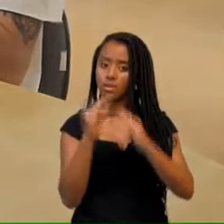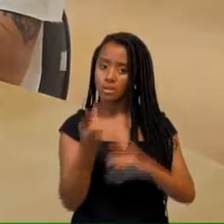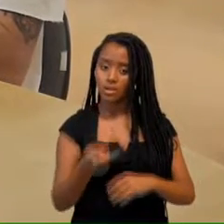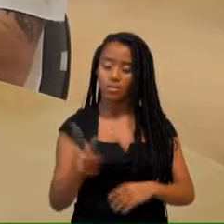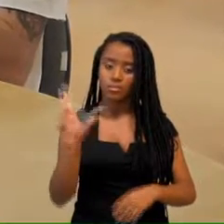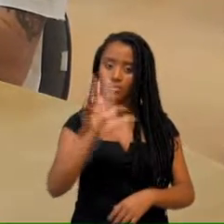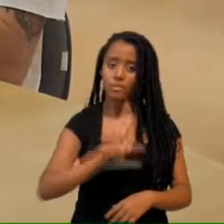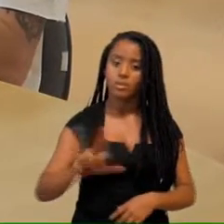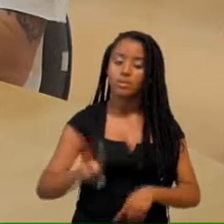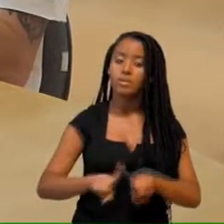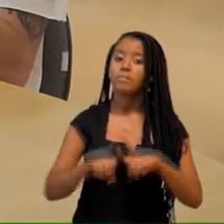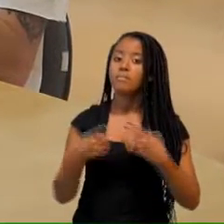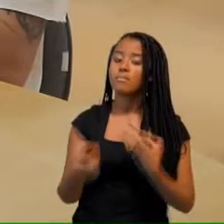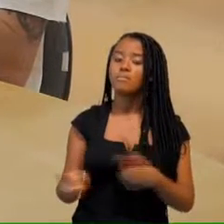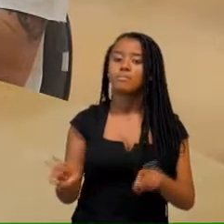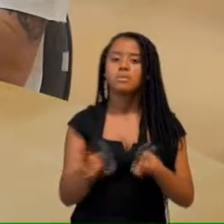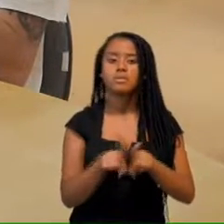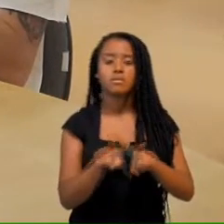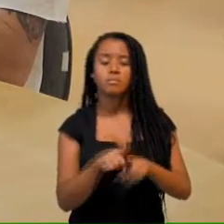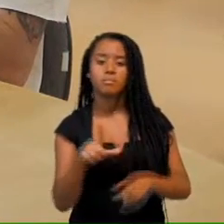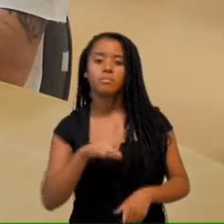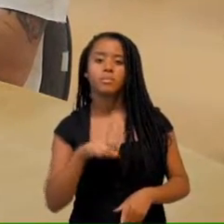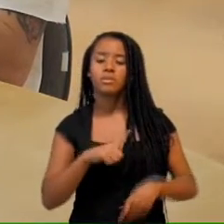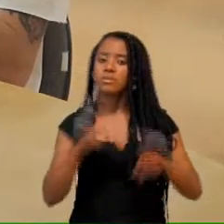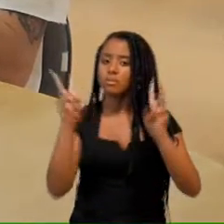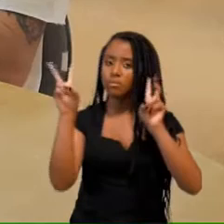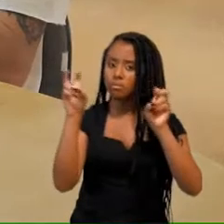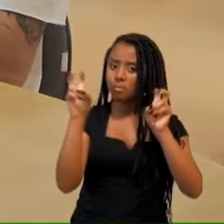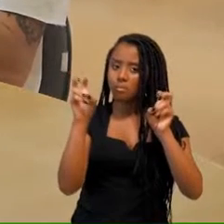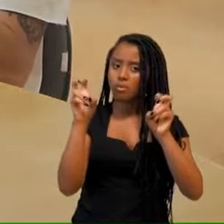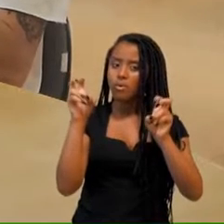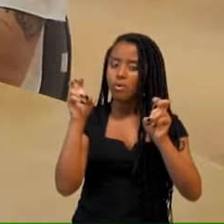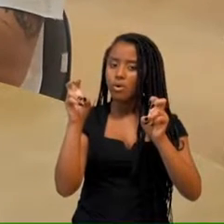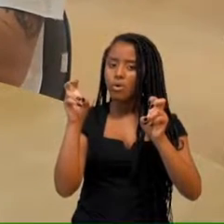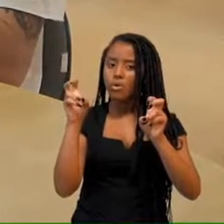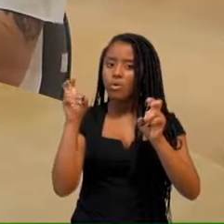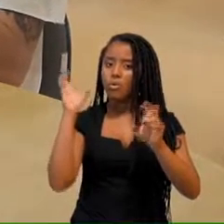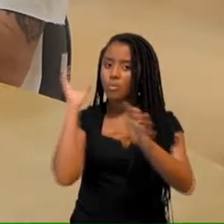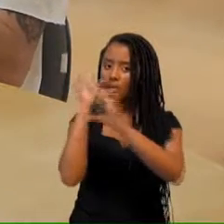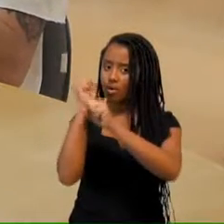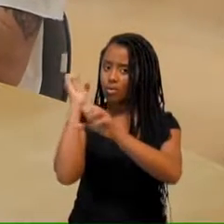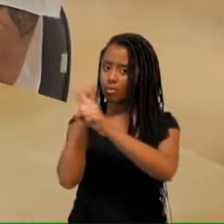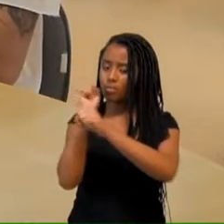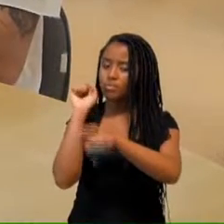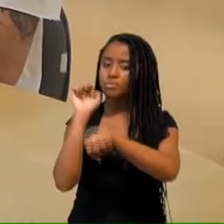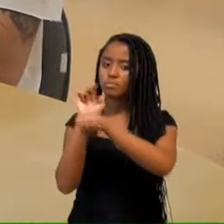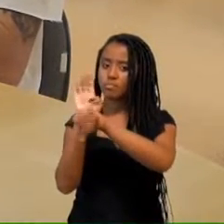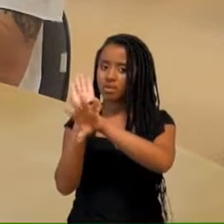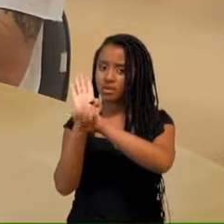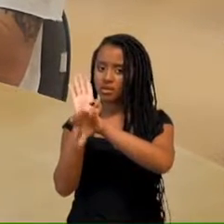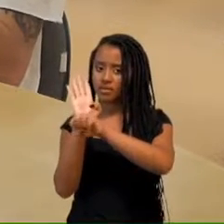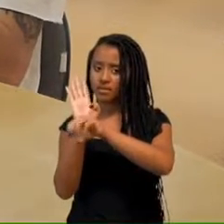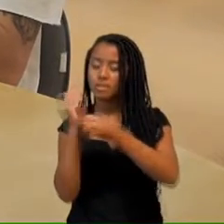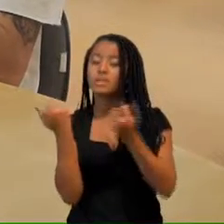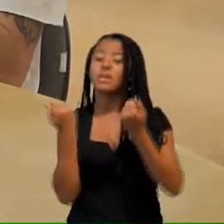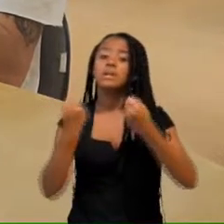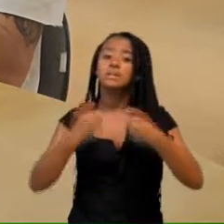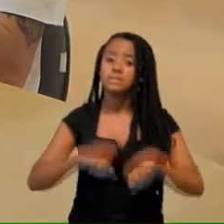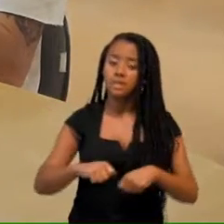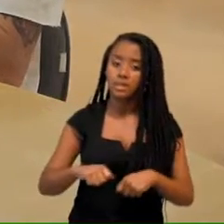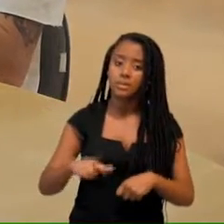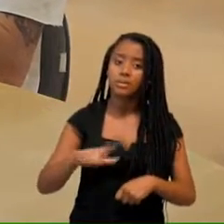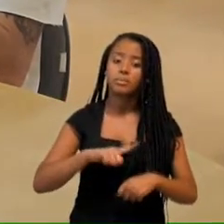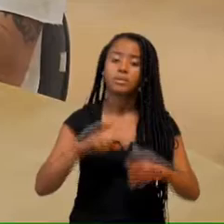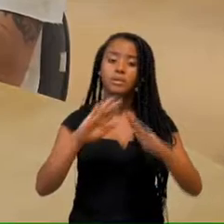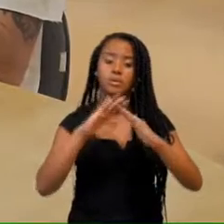Uberlândia mas também eh tem uma questão que é o acúmulo desses desses benefícios né então ele pode usufruir da